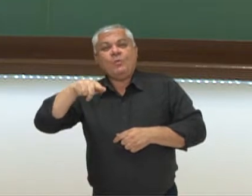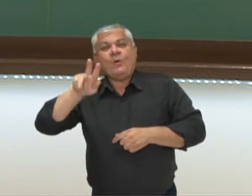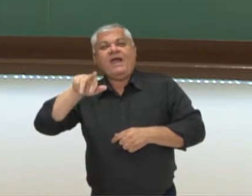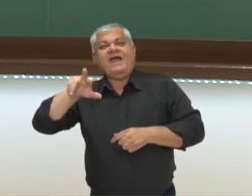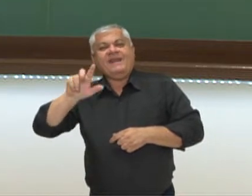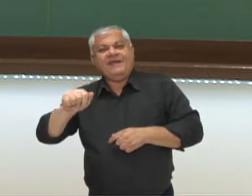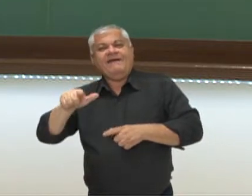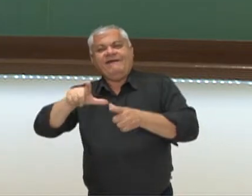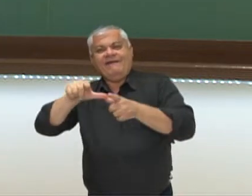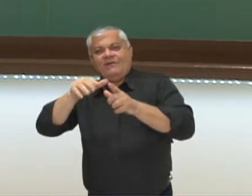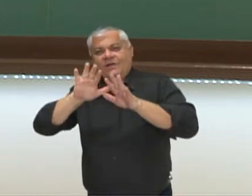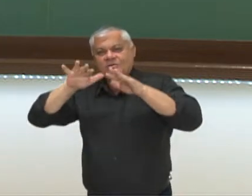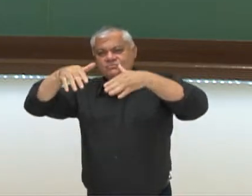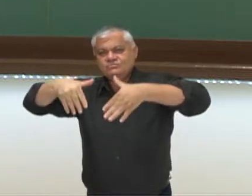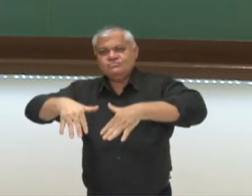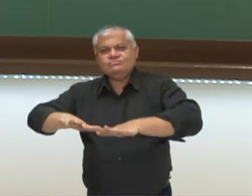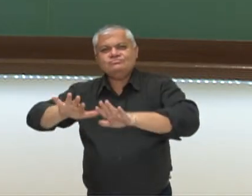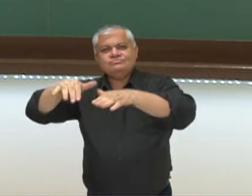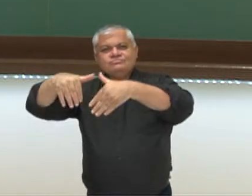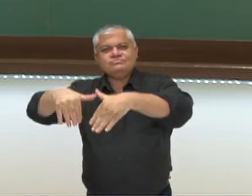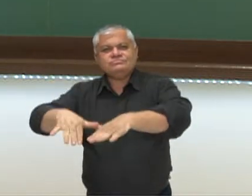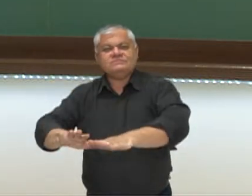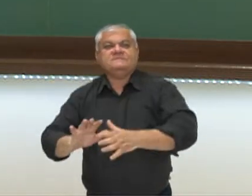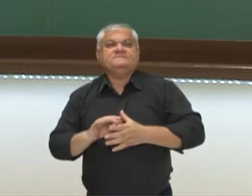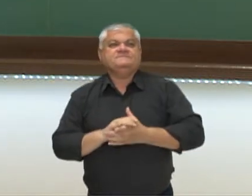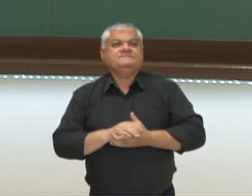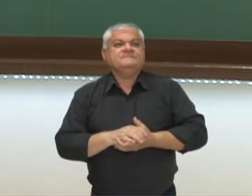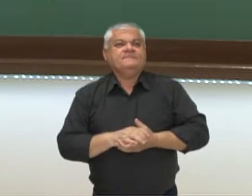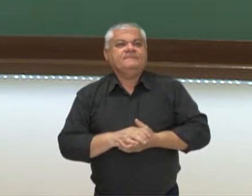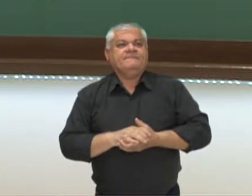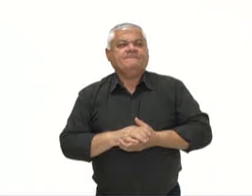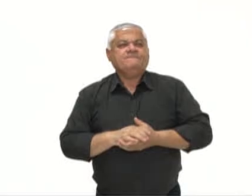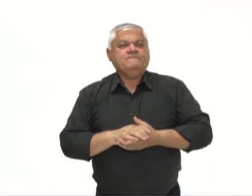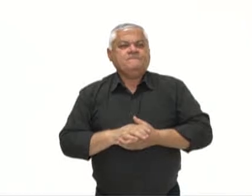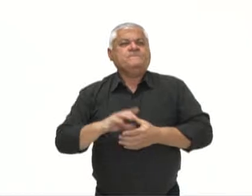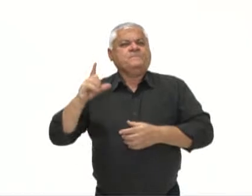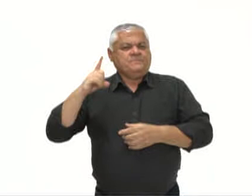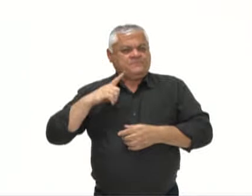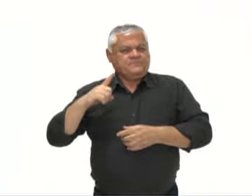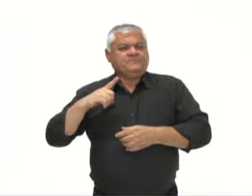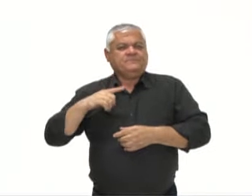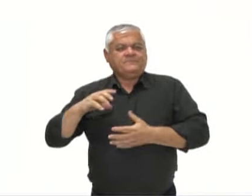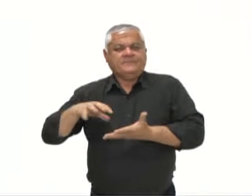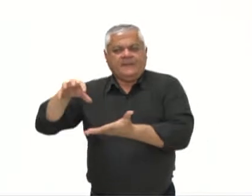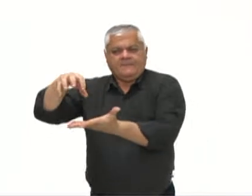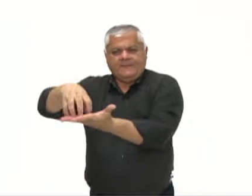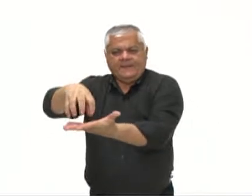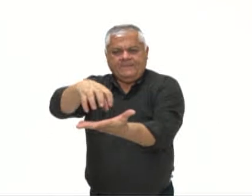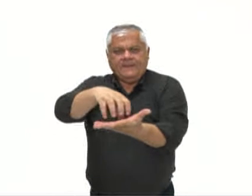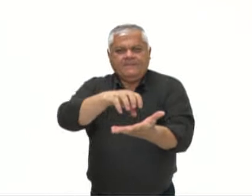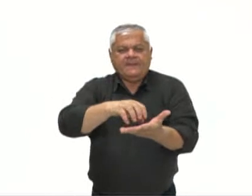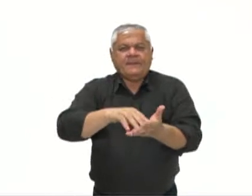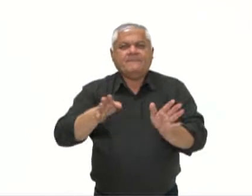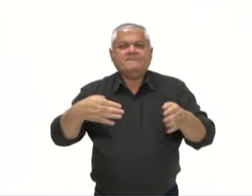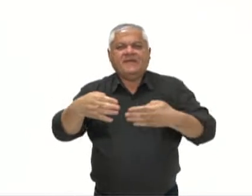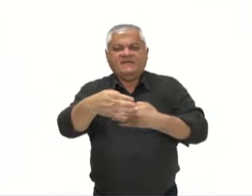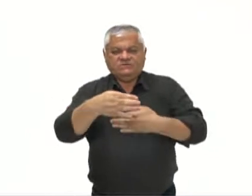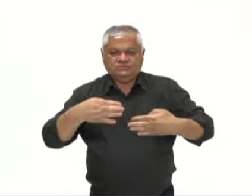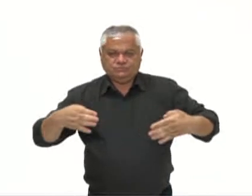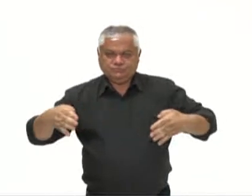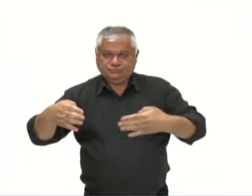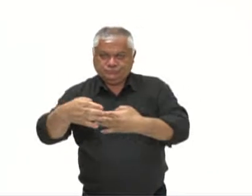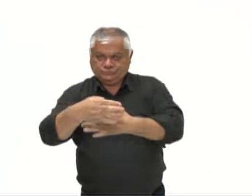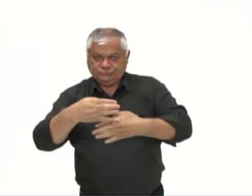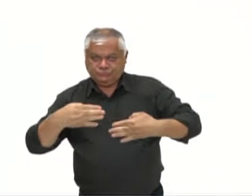compõem a bacia hidrográfica litorânea. Voltando aqui, ó, existem várias instalações de piscicultura e de mineração,